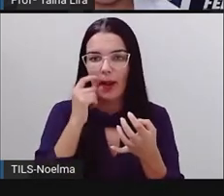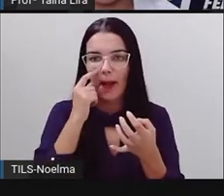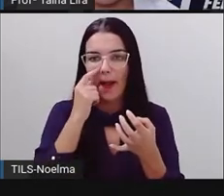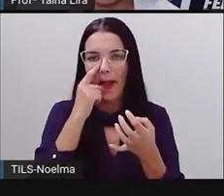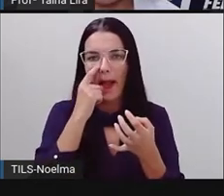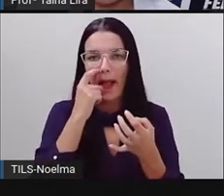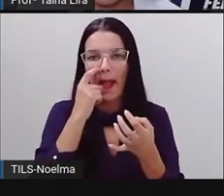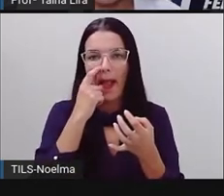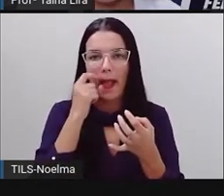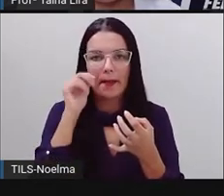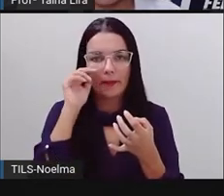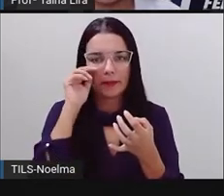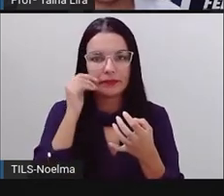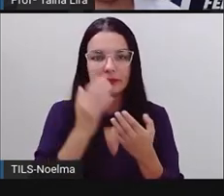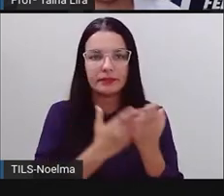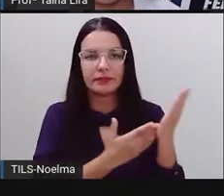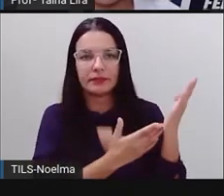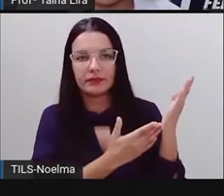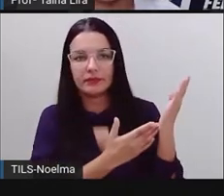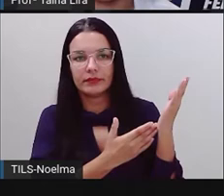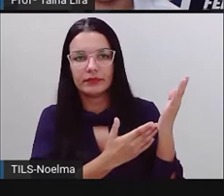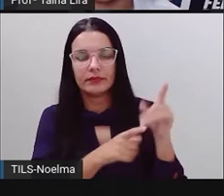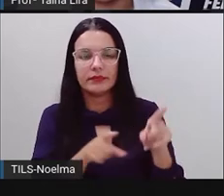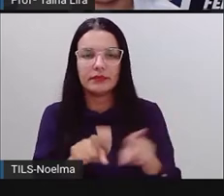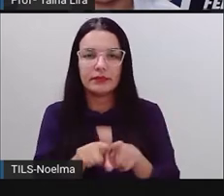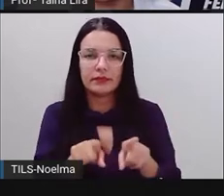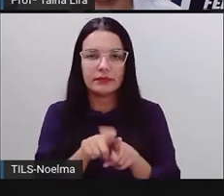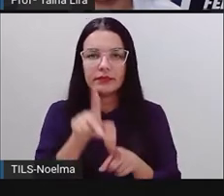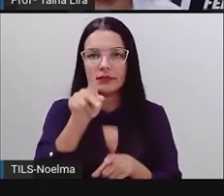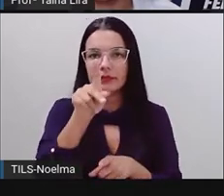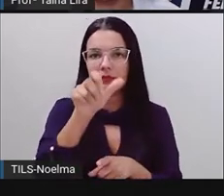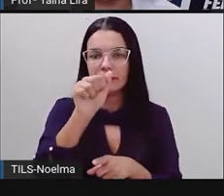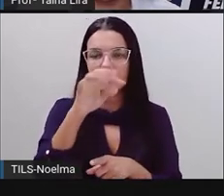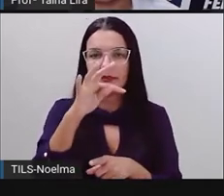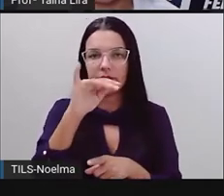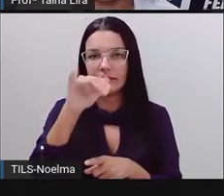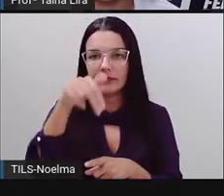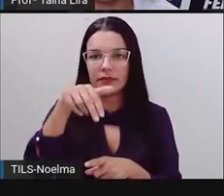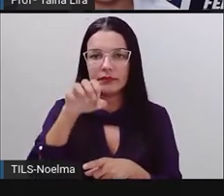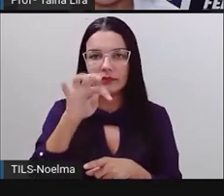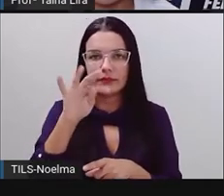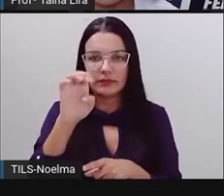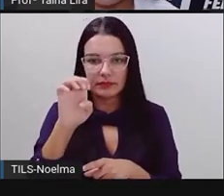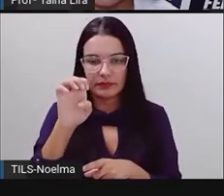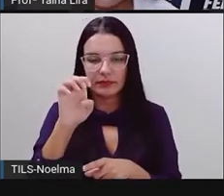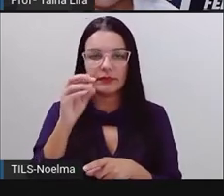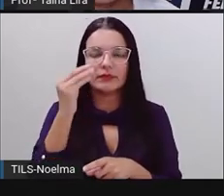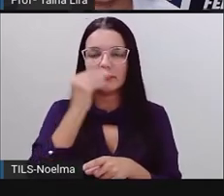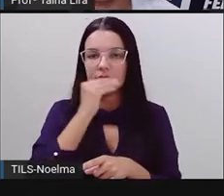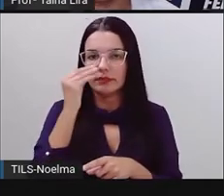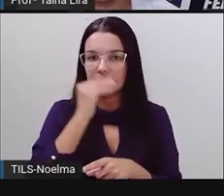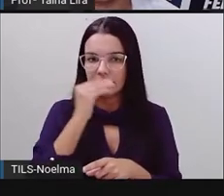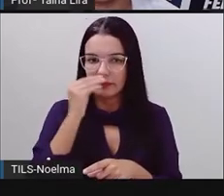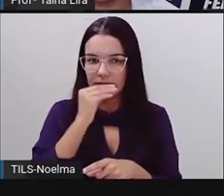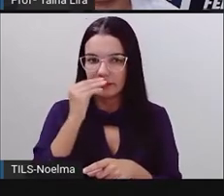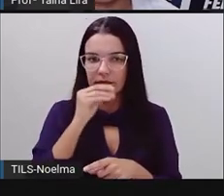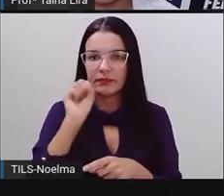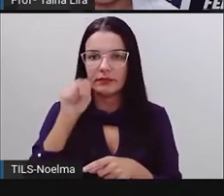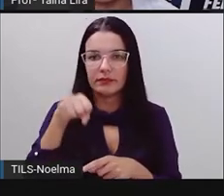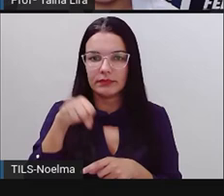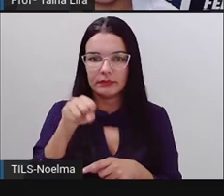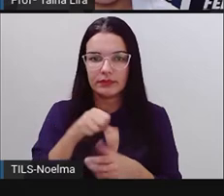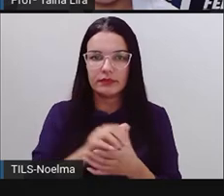patinete Olha lá patinete então patinete é